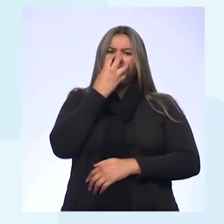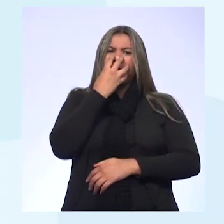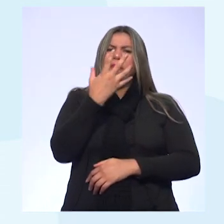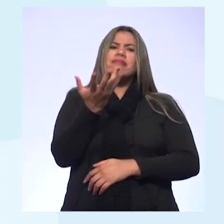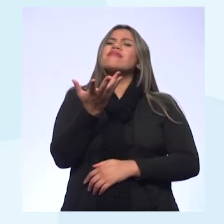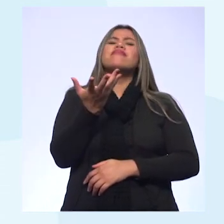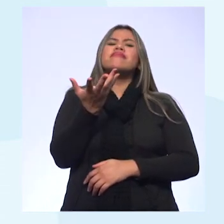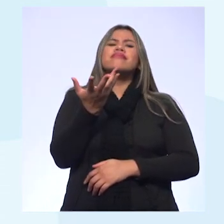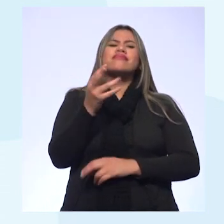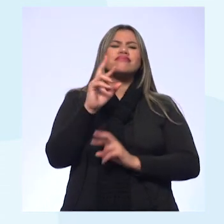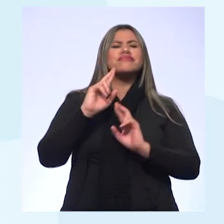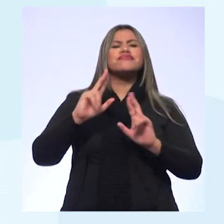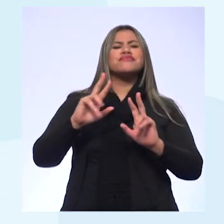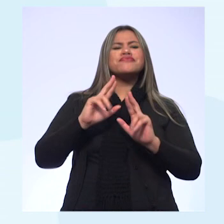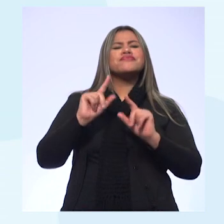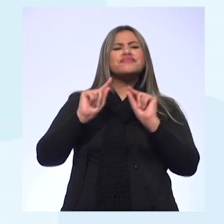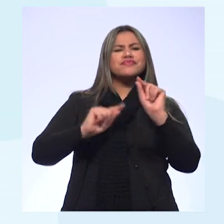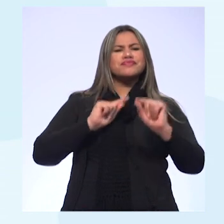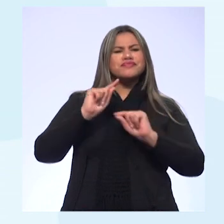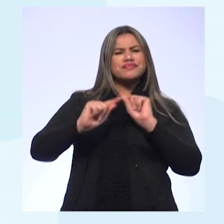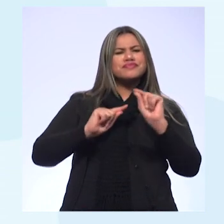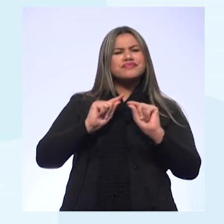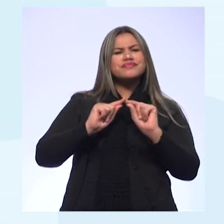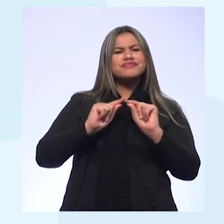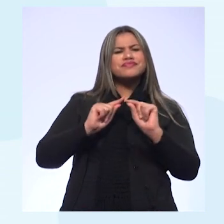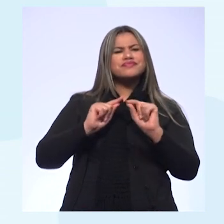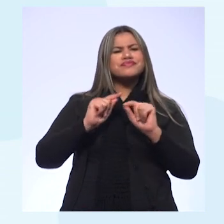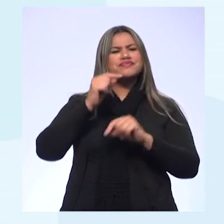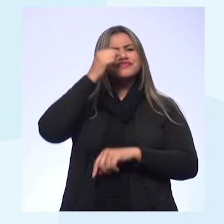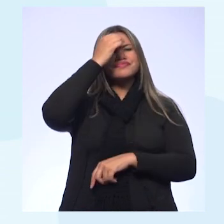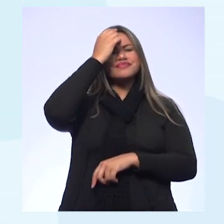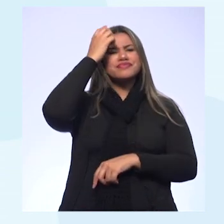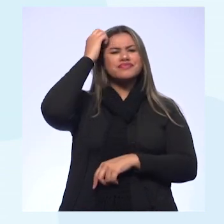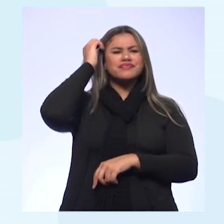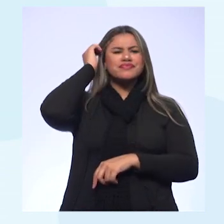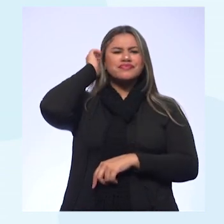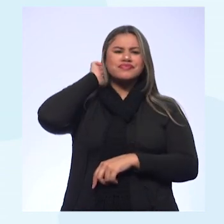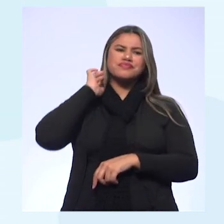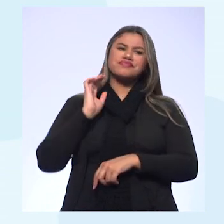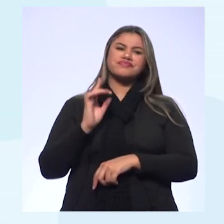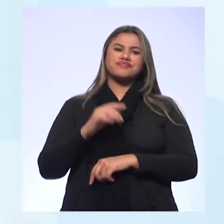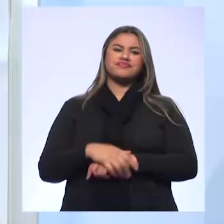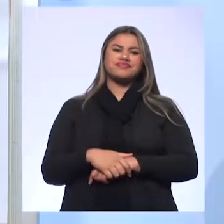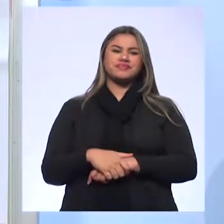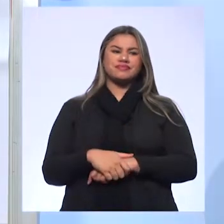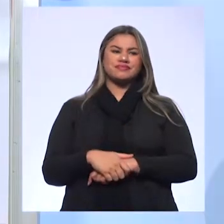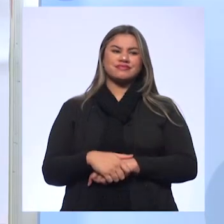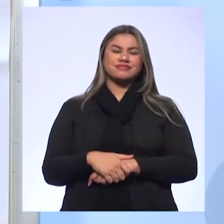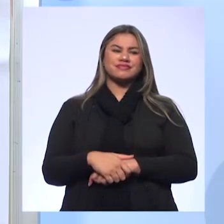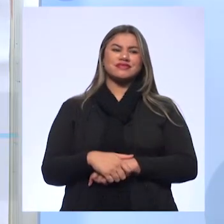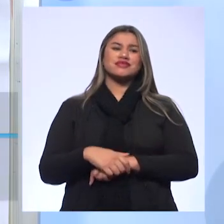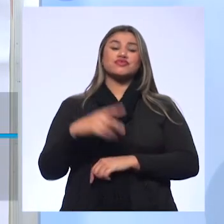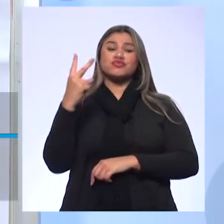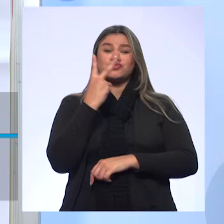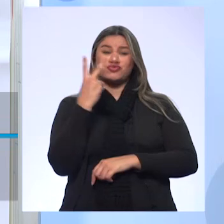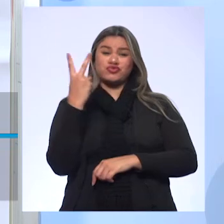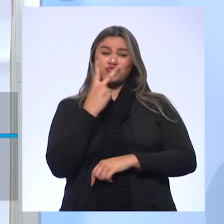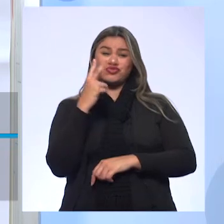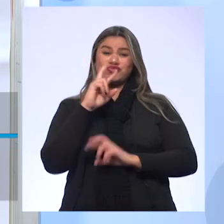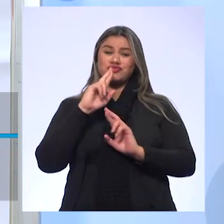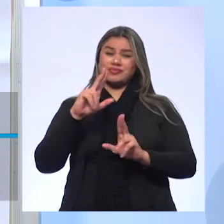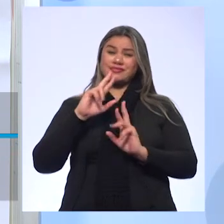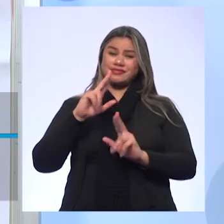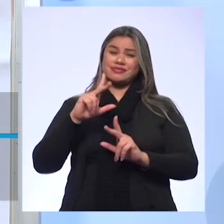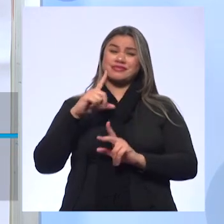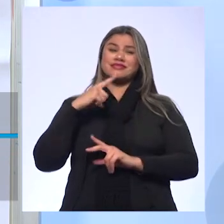é. Mas eles têm alguma diferença, que pode voltar aqui para mim. Eles têm alguma diferença aí